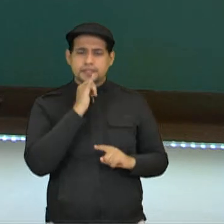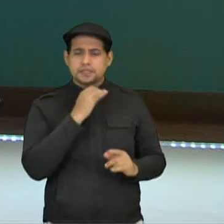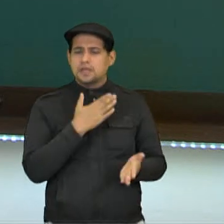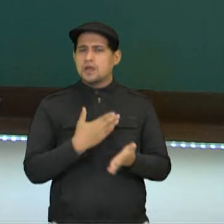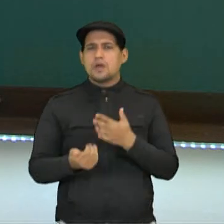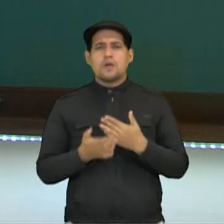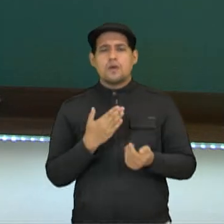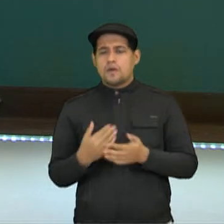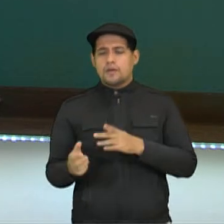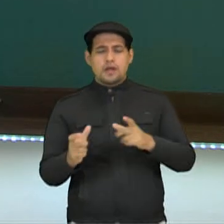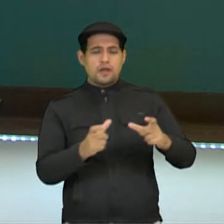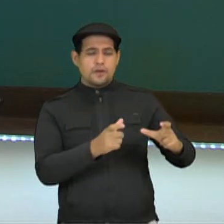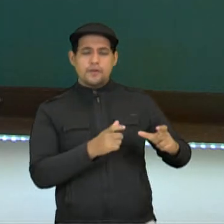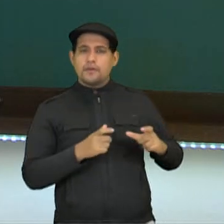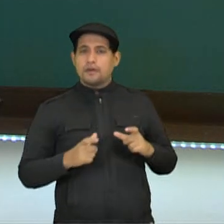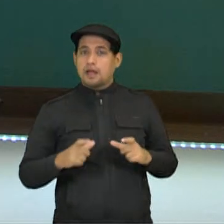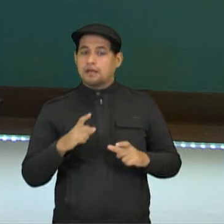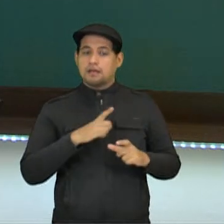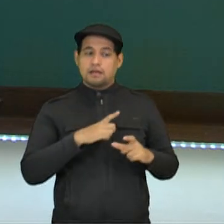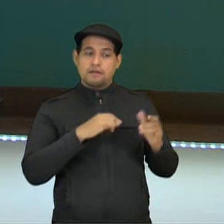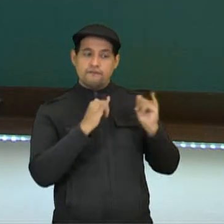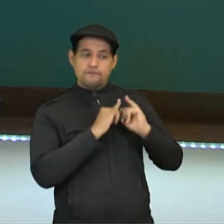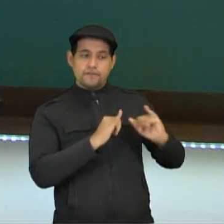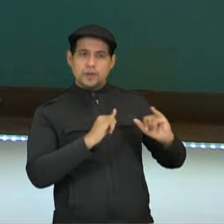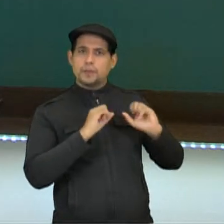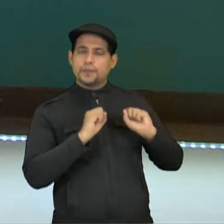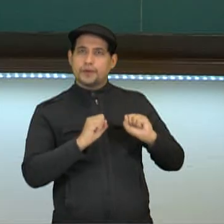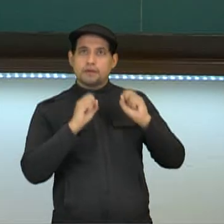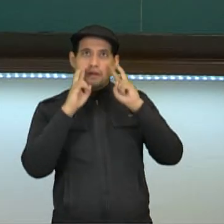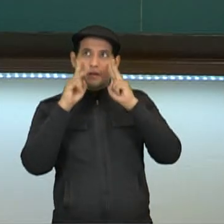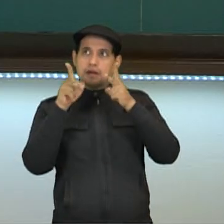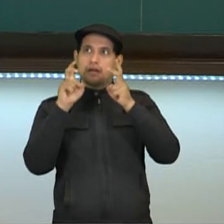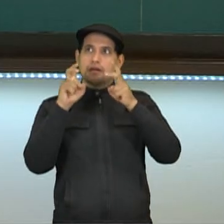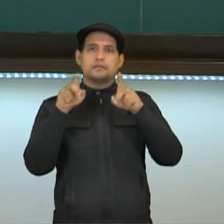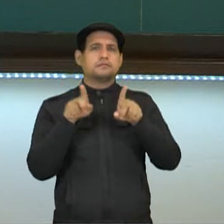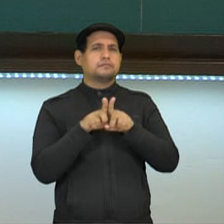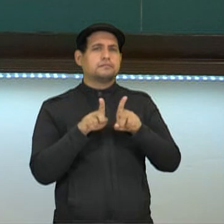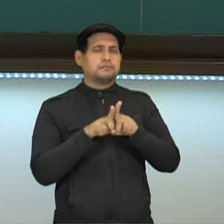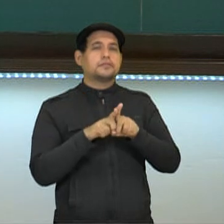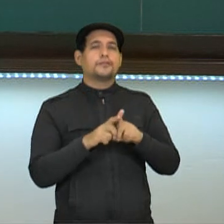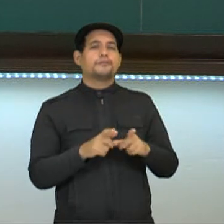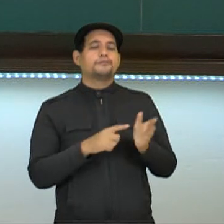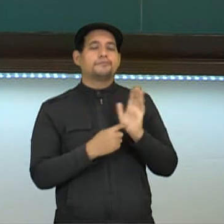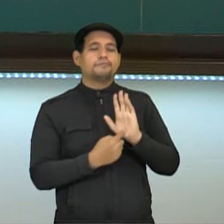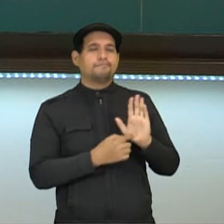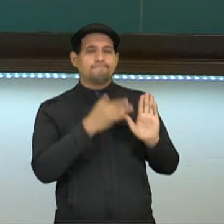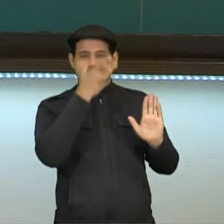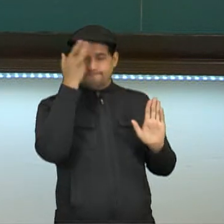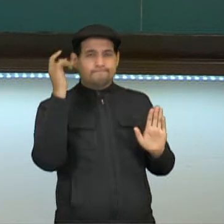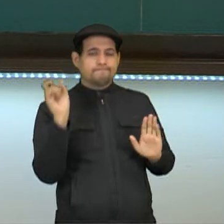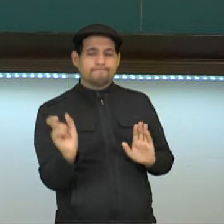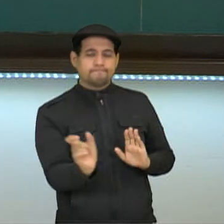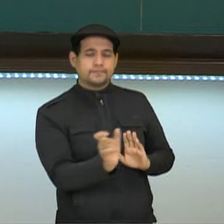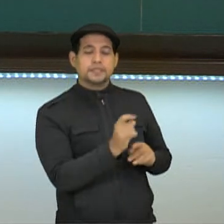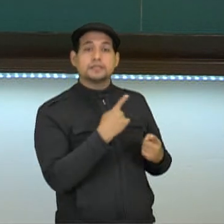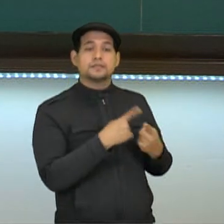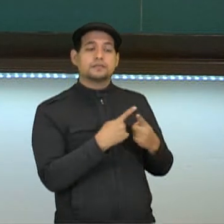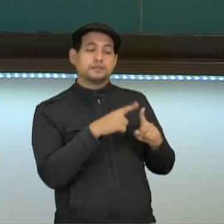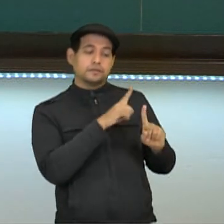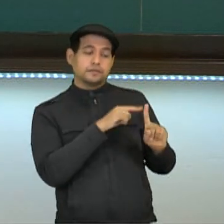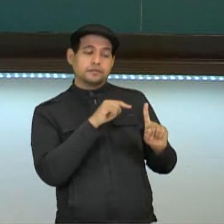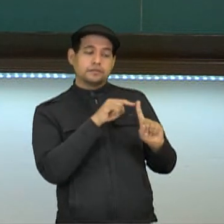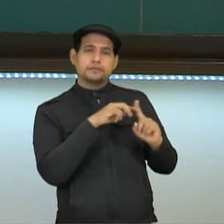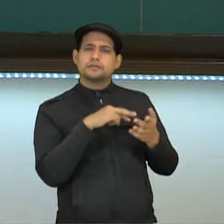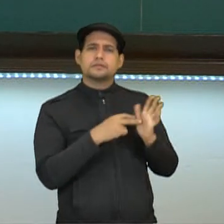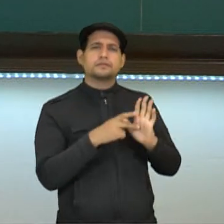qualquer lugar em que essa informação possa ficar visível e onde passam pessoas, porque o objetivo